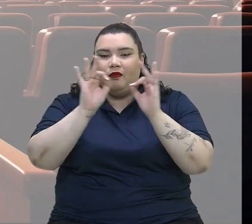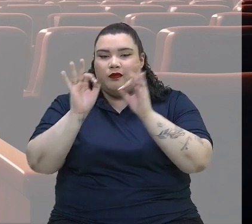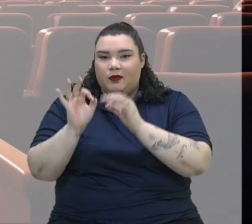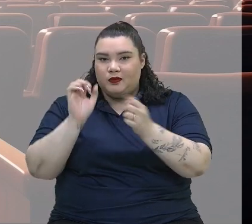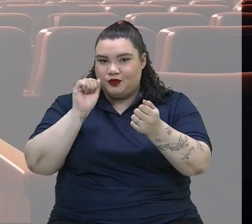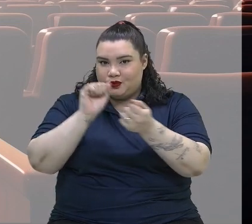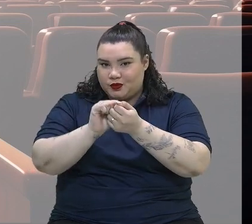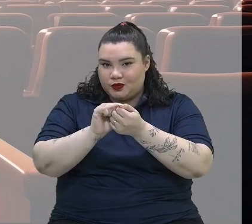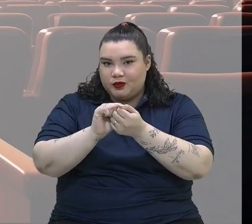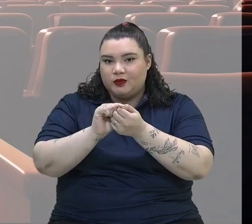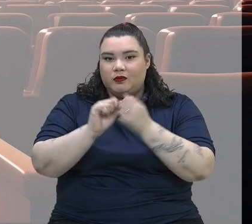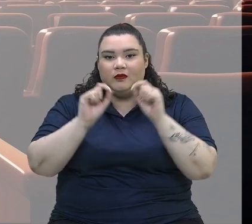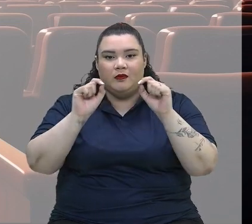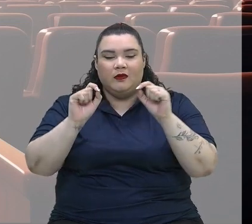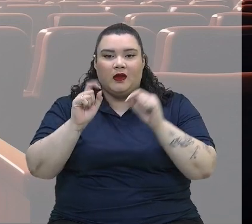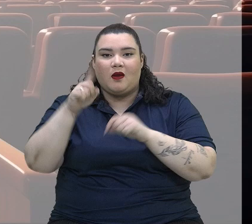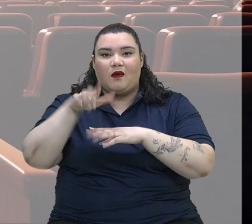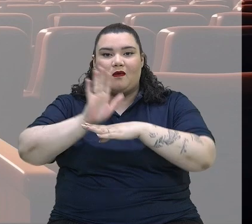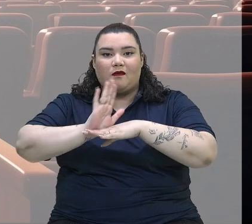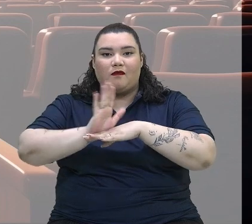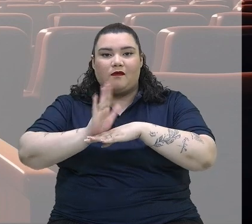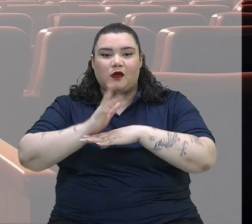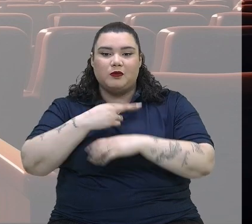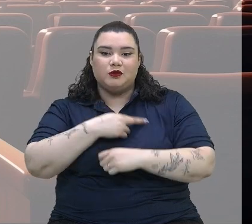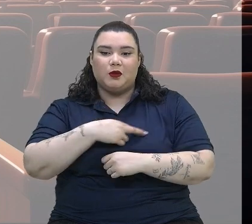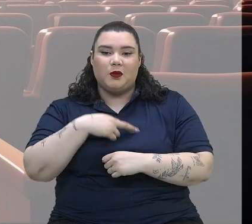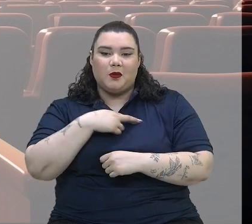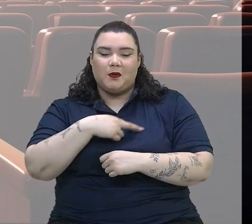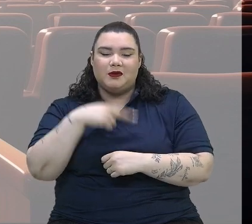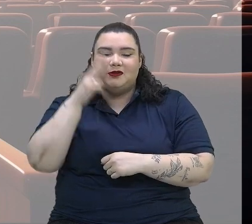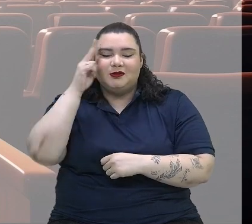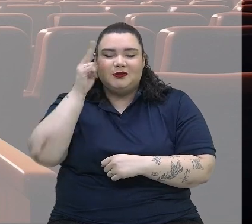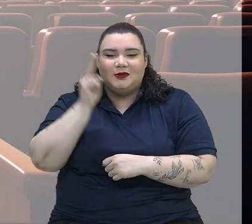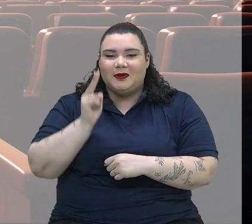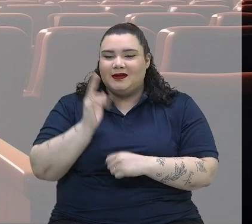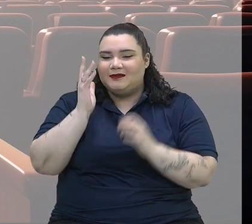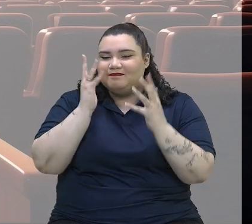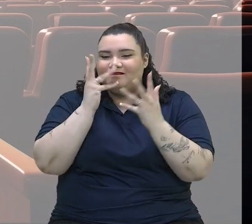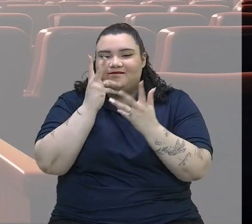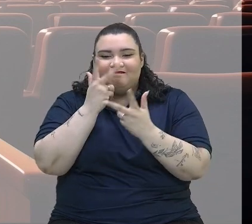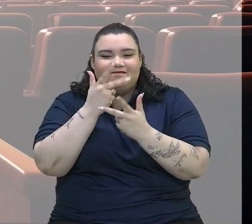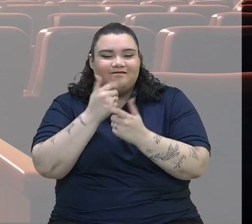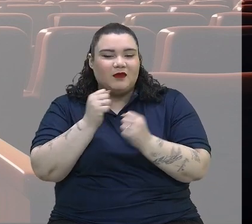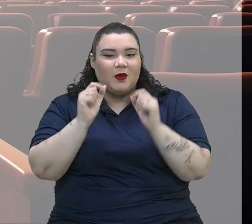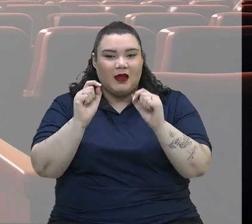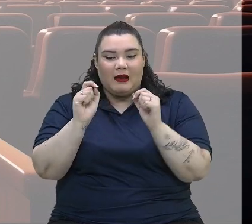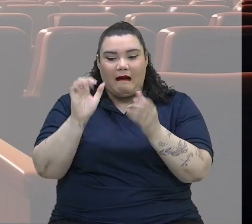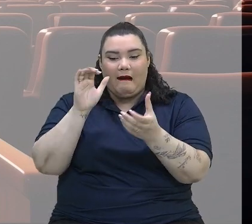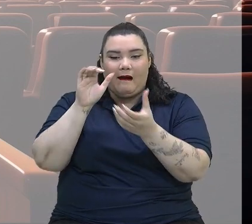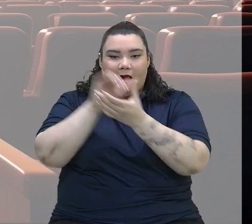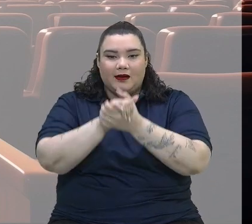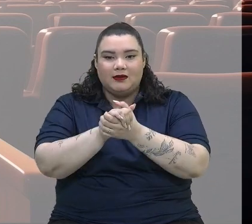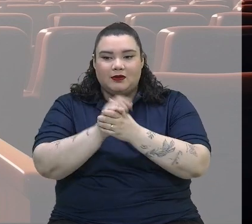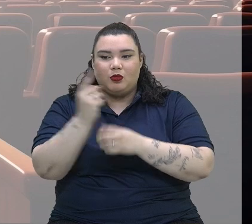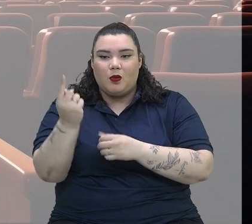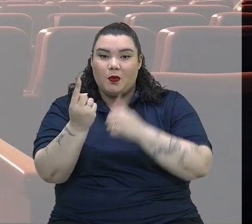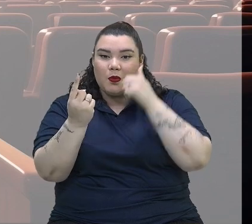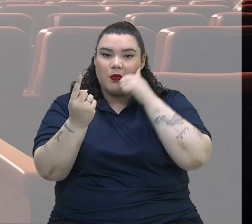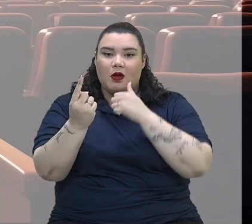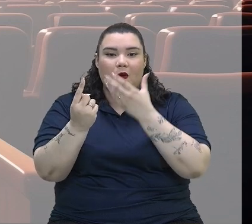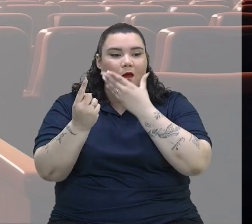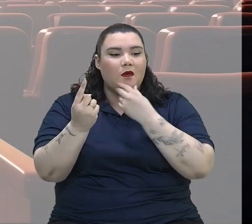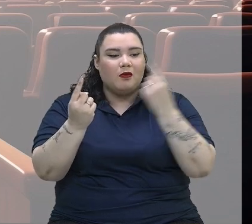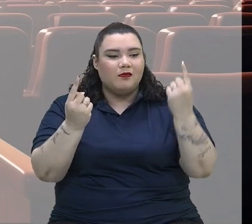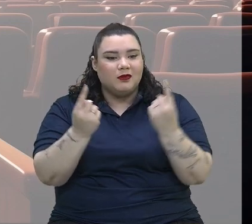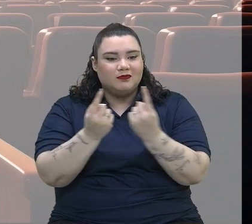com vocês, era um romance, era uma história linda de um casal que, ao final, teve